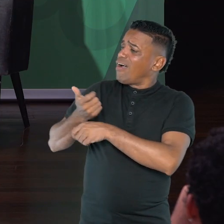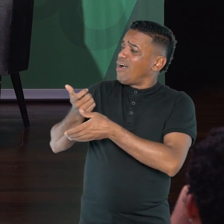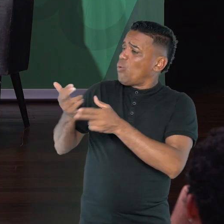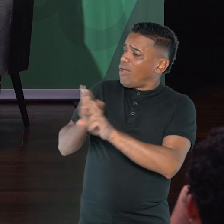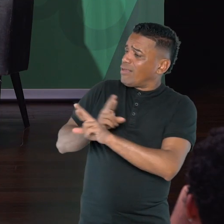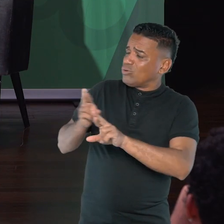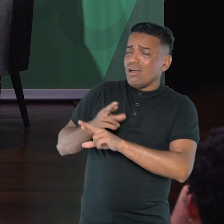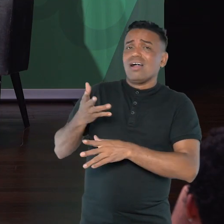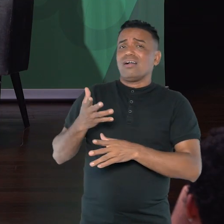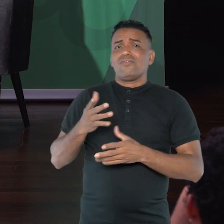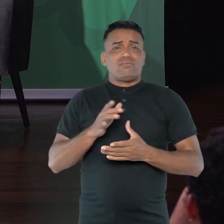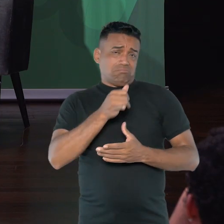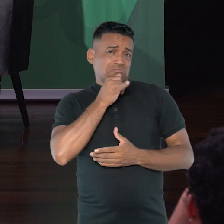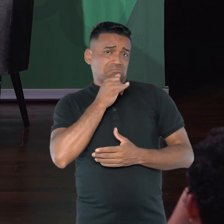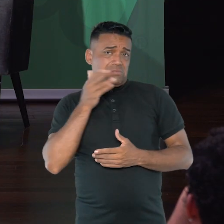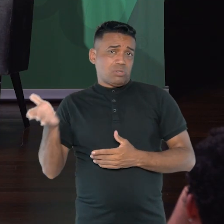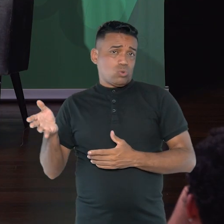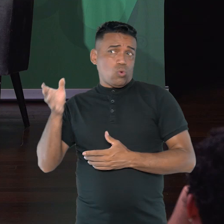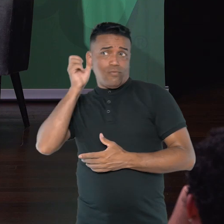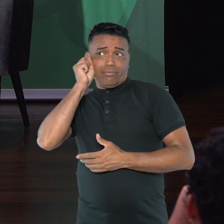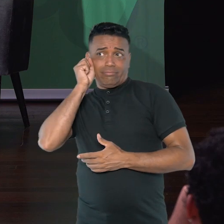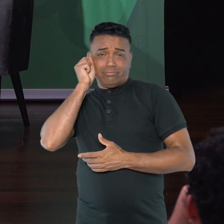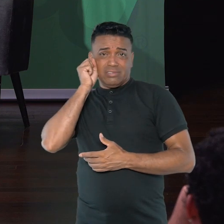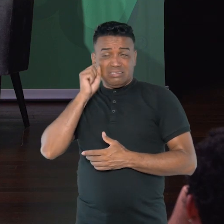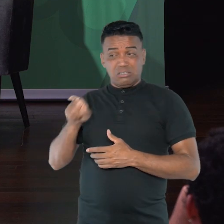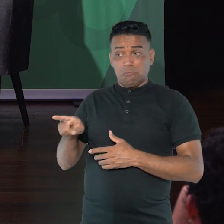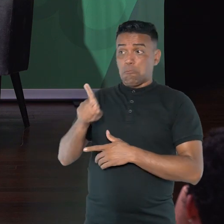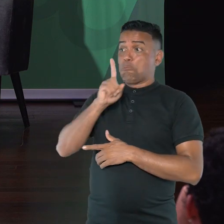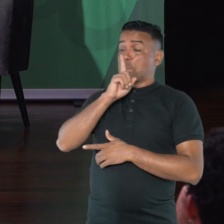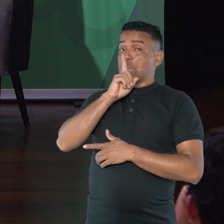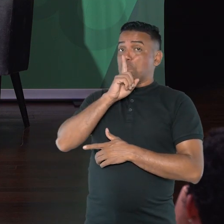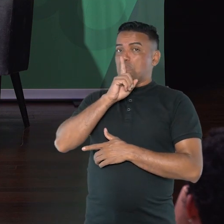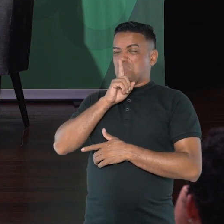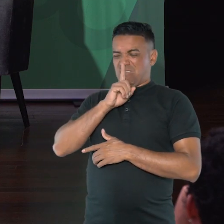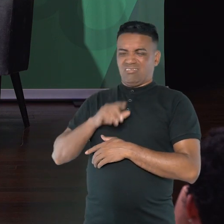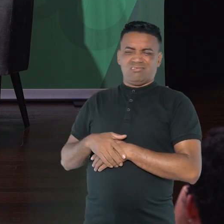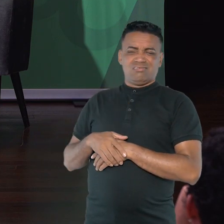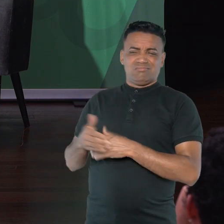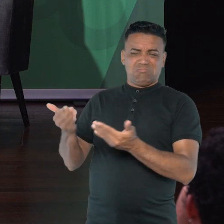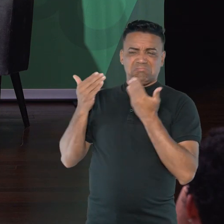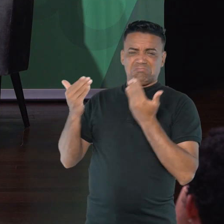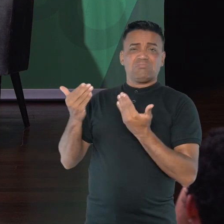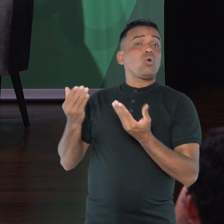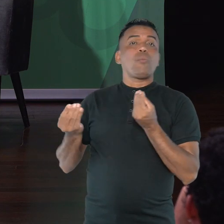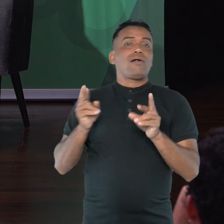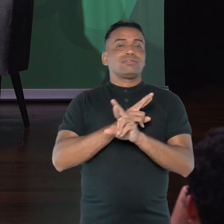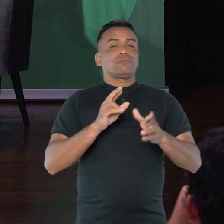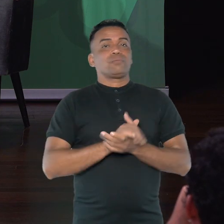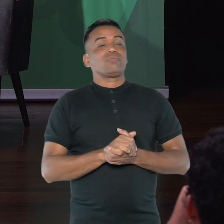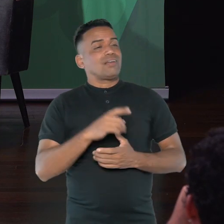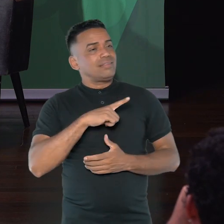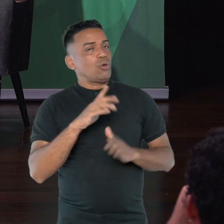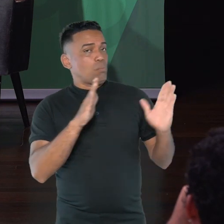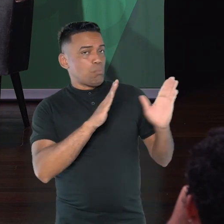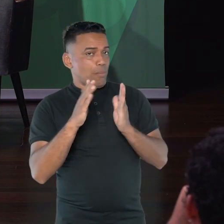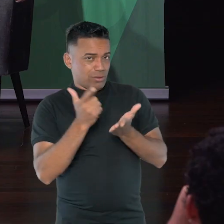Eles chegavam a ponto de questionar o silêncio deles? Como é que foi essa relação entre eles? Tem uma passagem do livro que